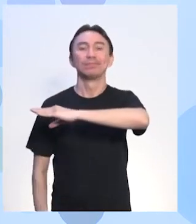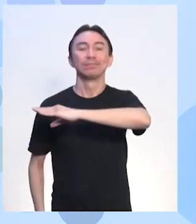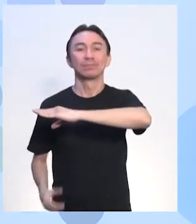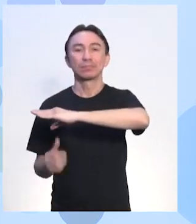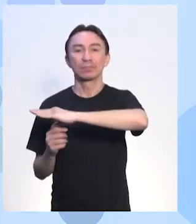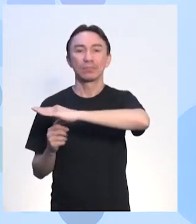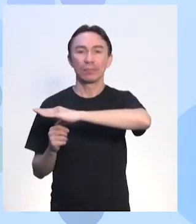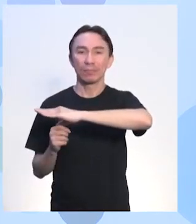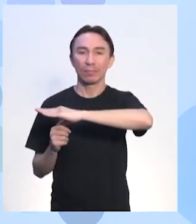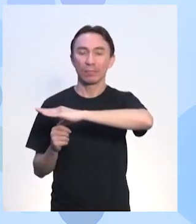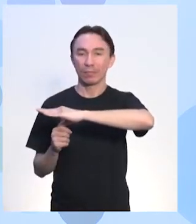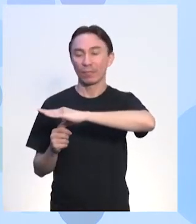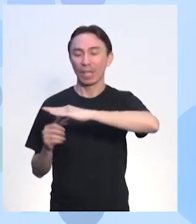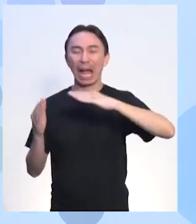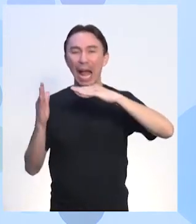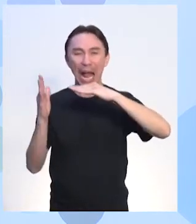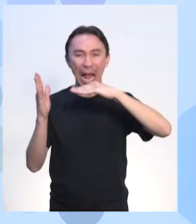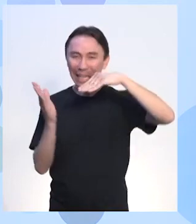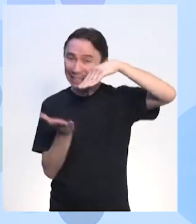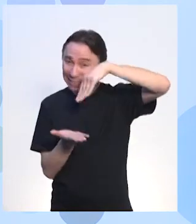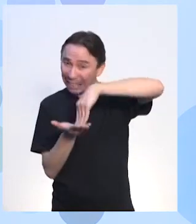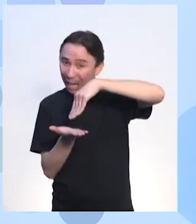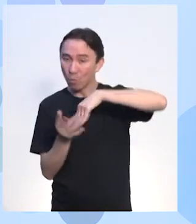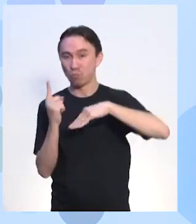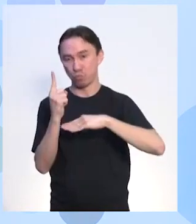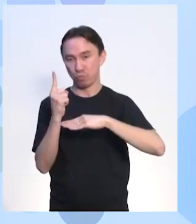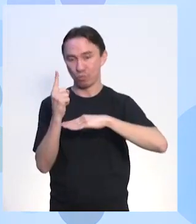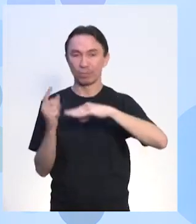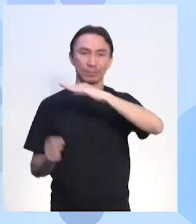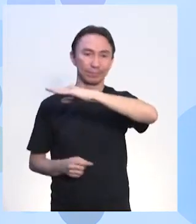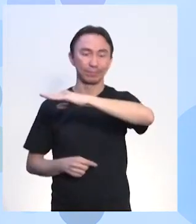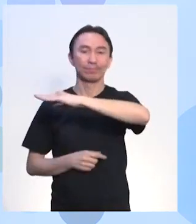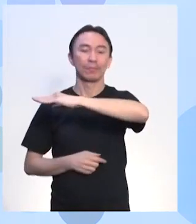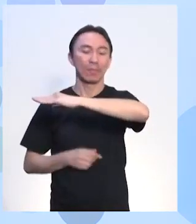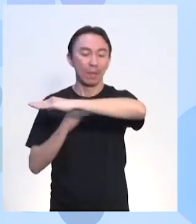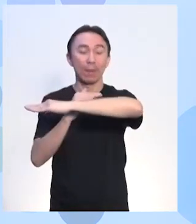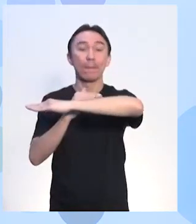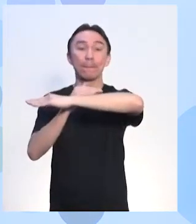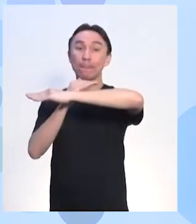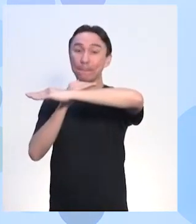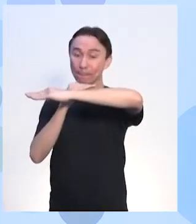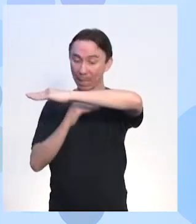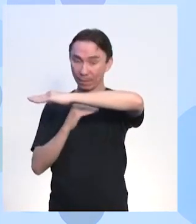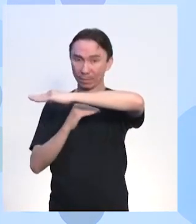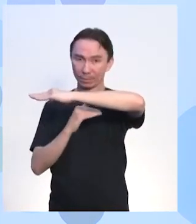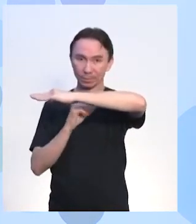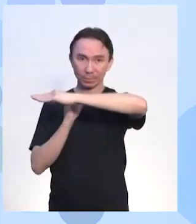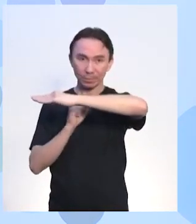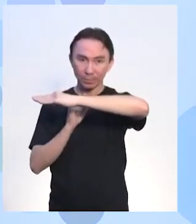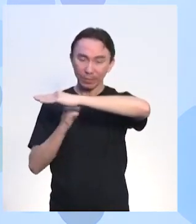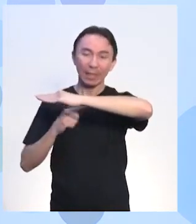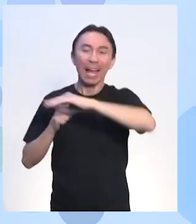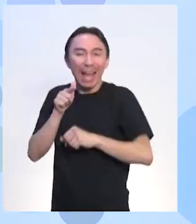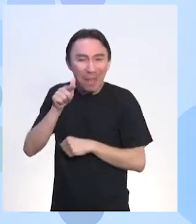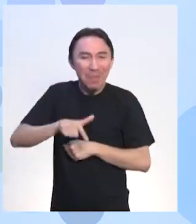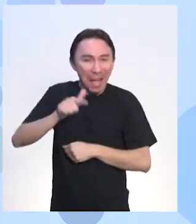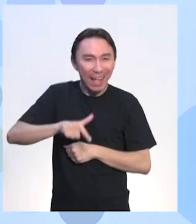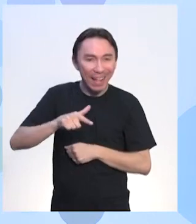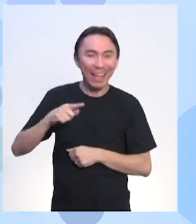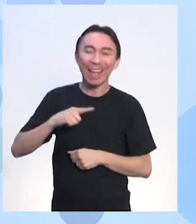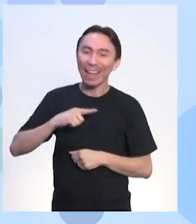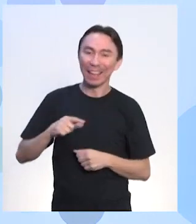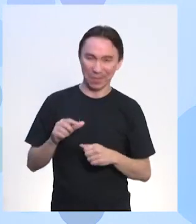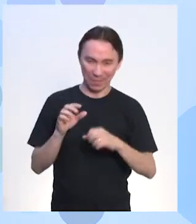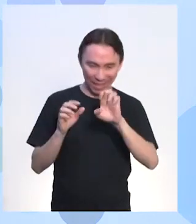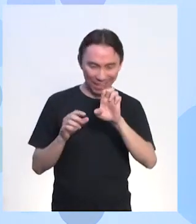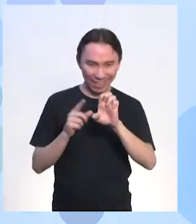anteriores até parar no número 1. Perfeito. Vou pegar as repetições da letra